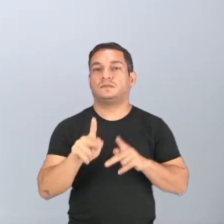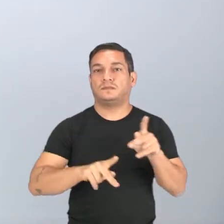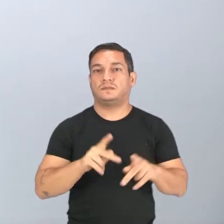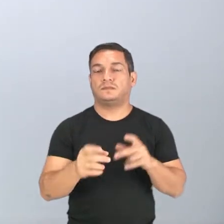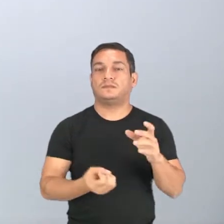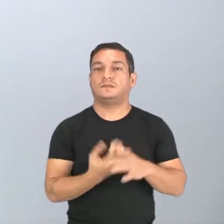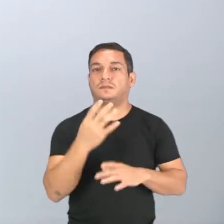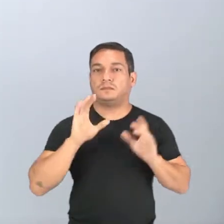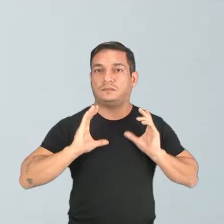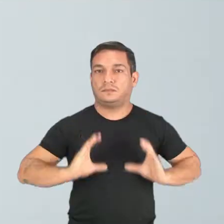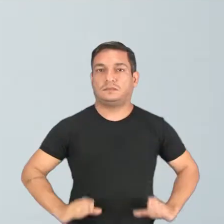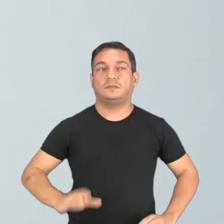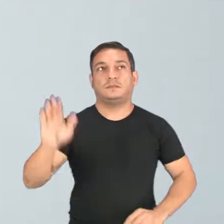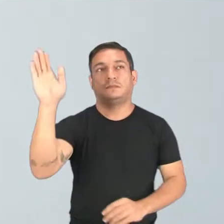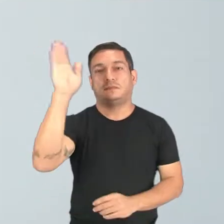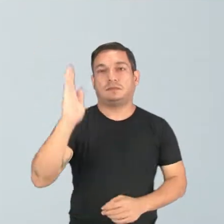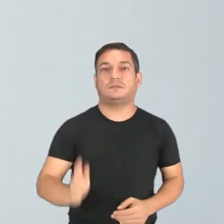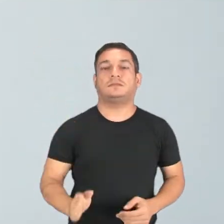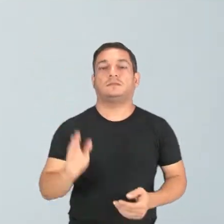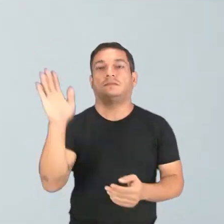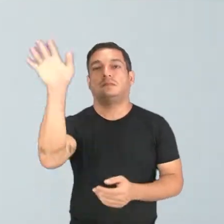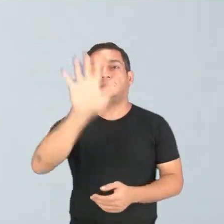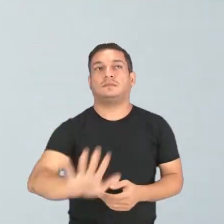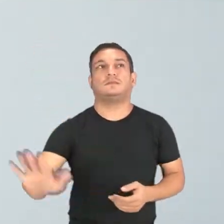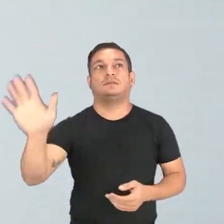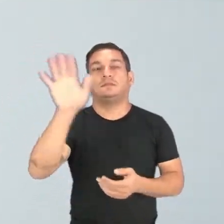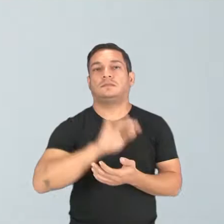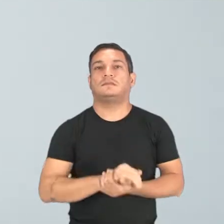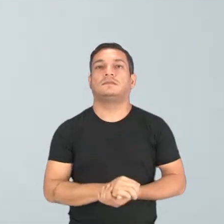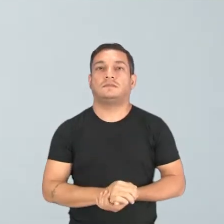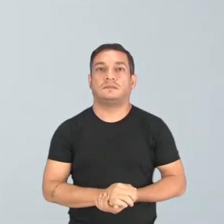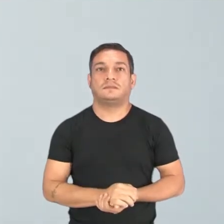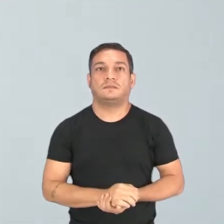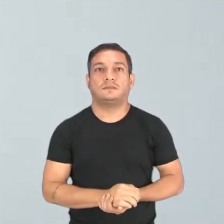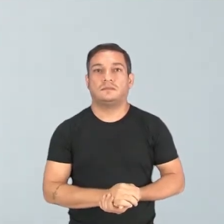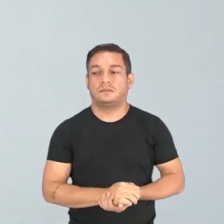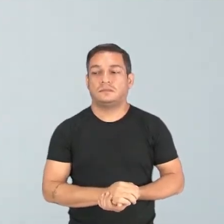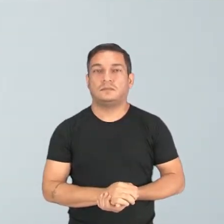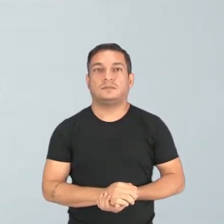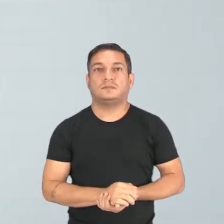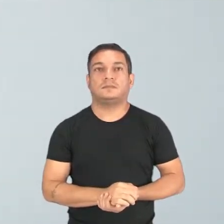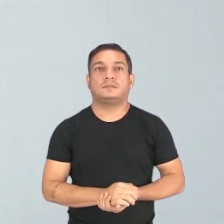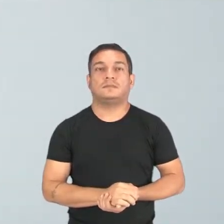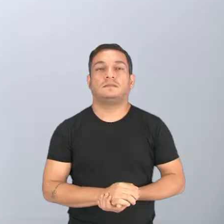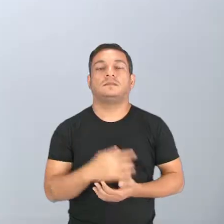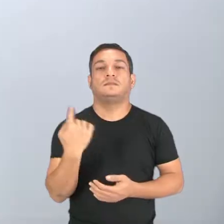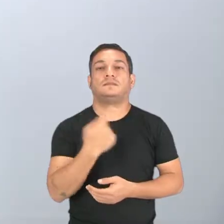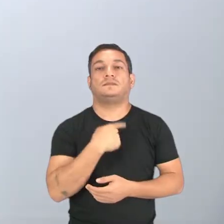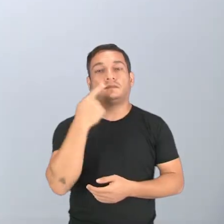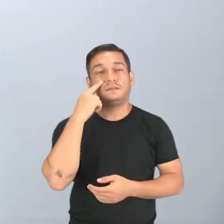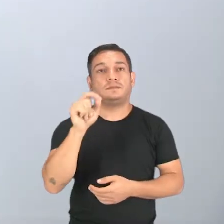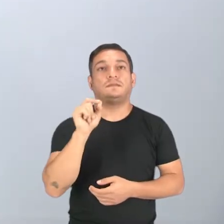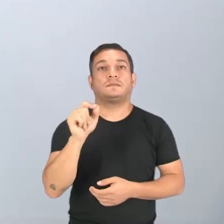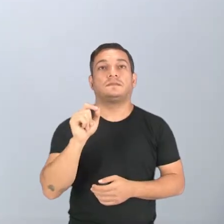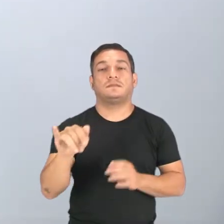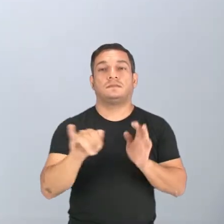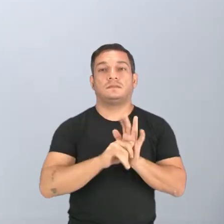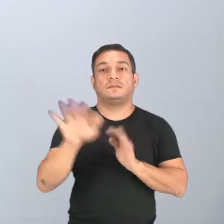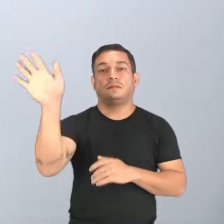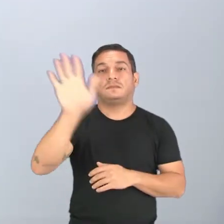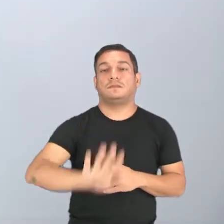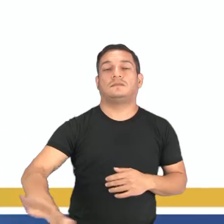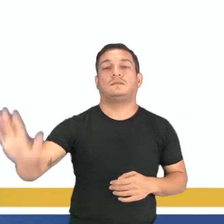identidade nacional. Essa é a parte 2. Então vamos lá. Bom, nós vimos que a